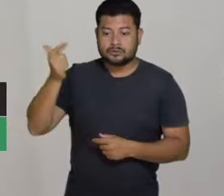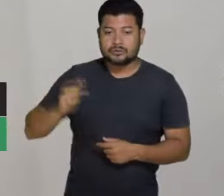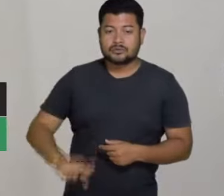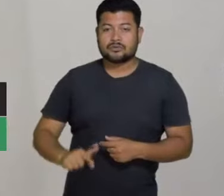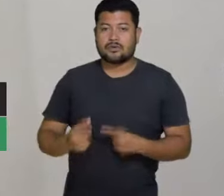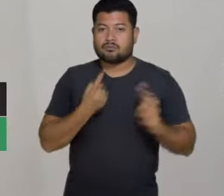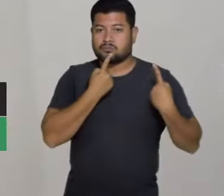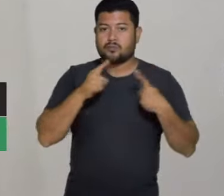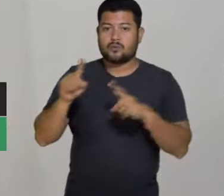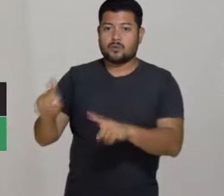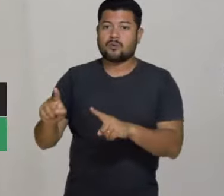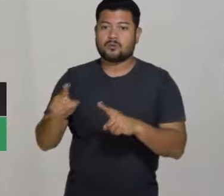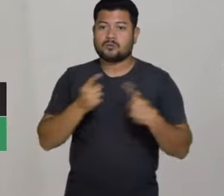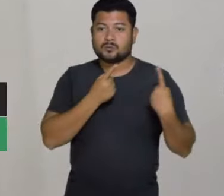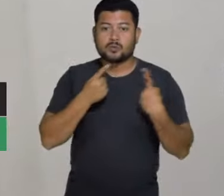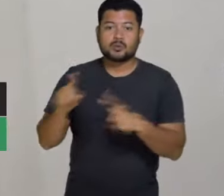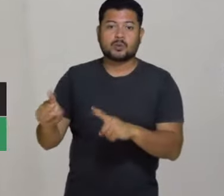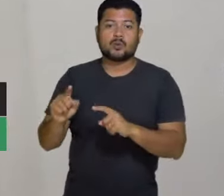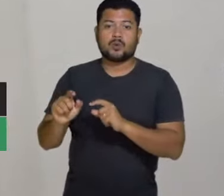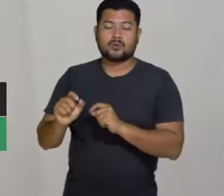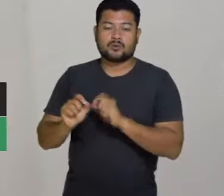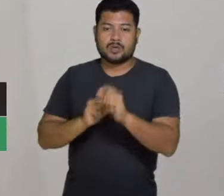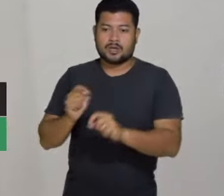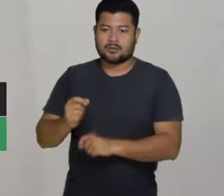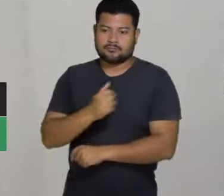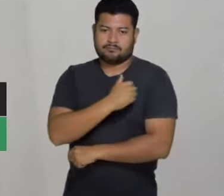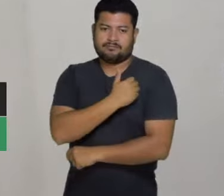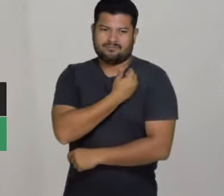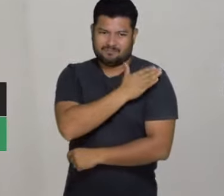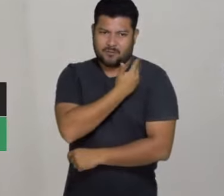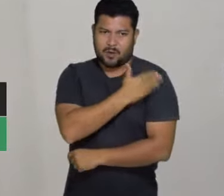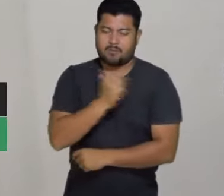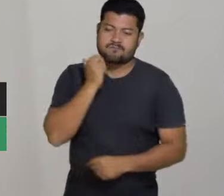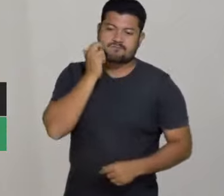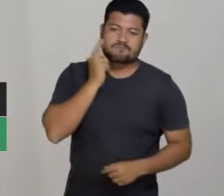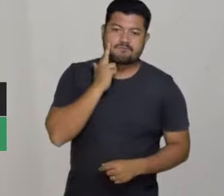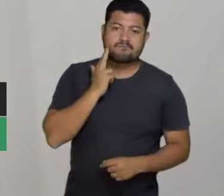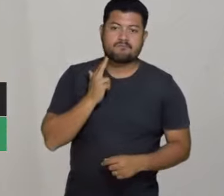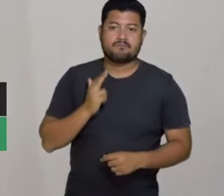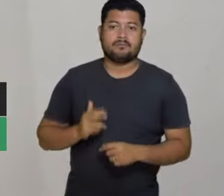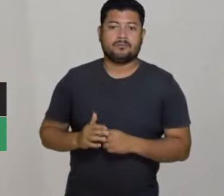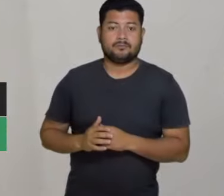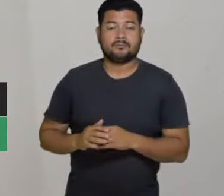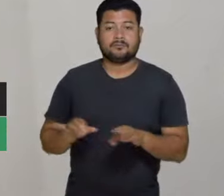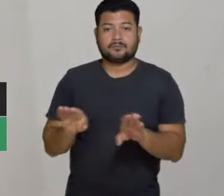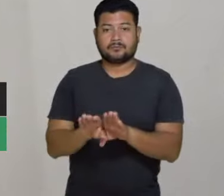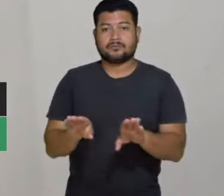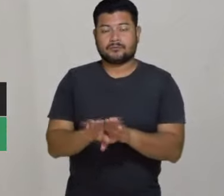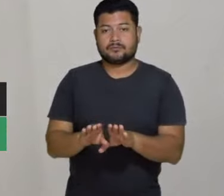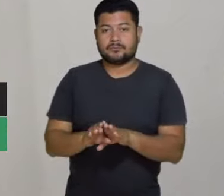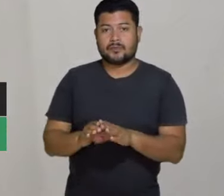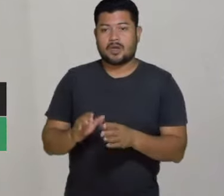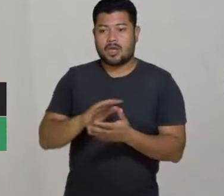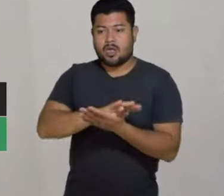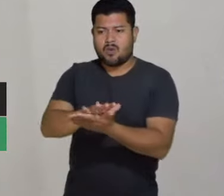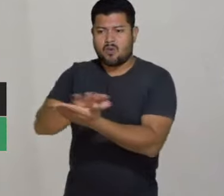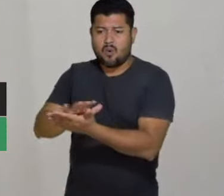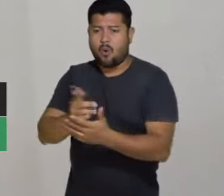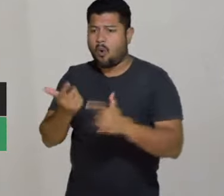repúdio ao racismo, ao preconceito e a todo tipo de opressão. Que as acusações sejam